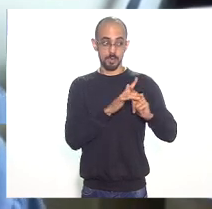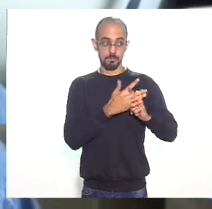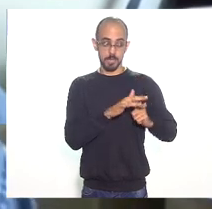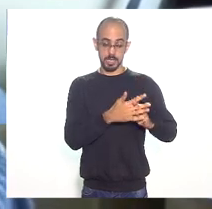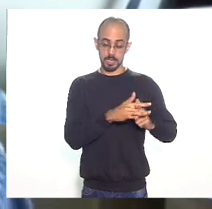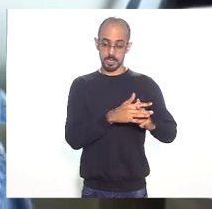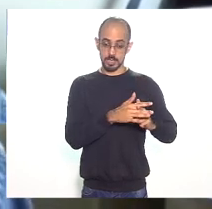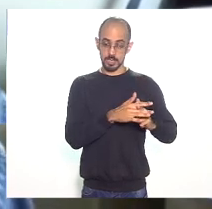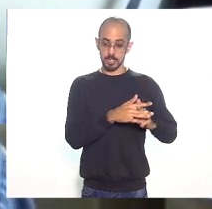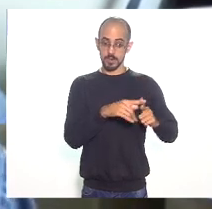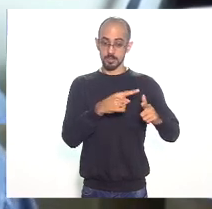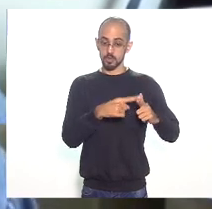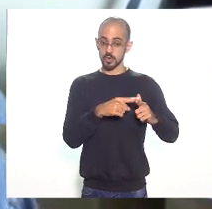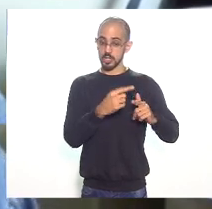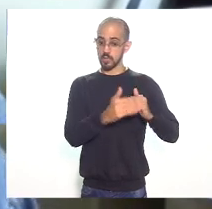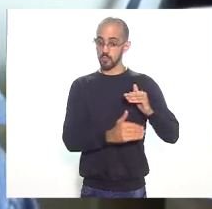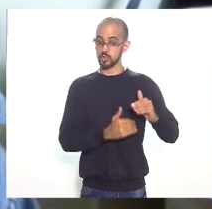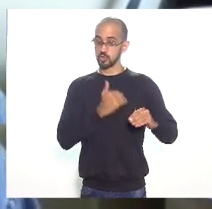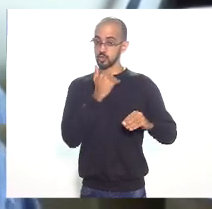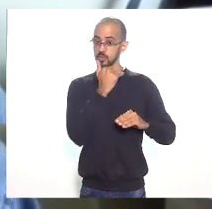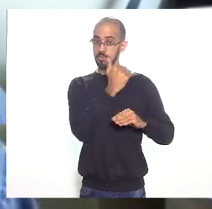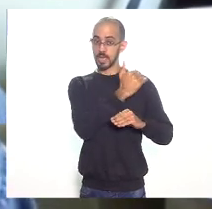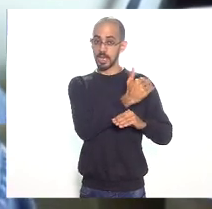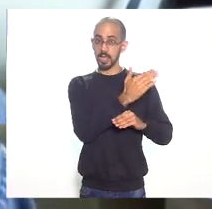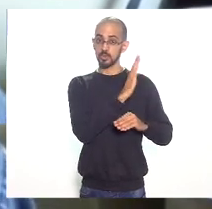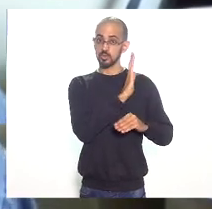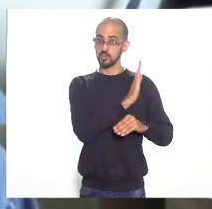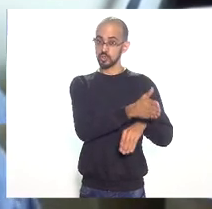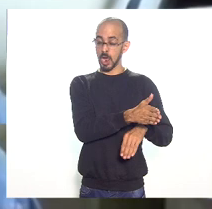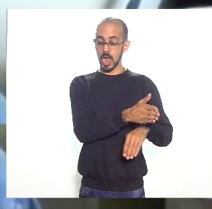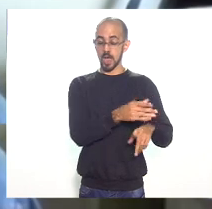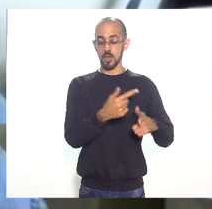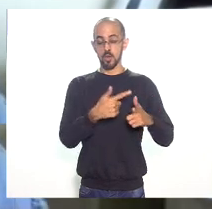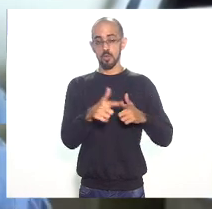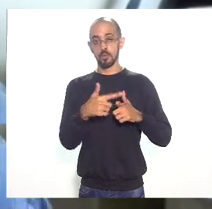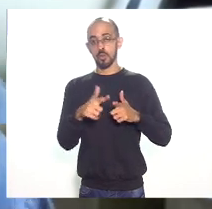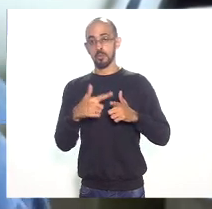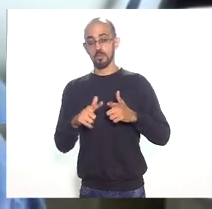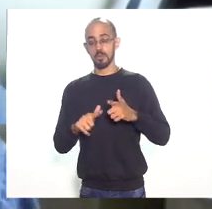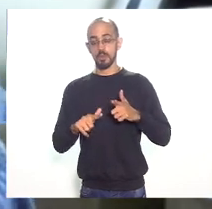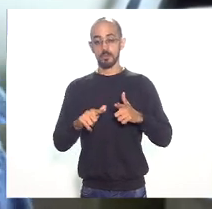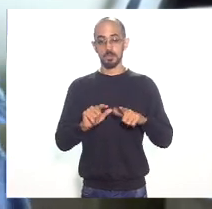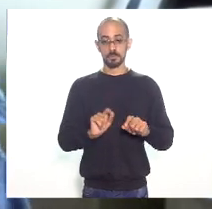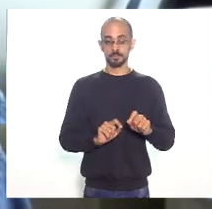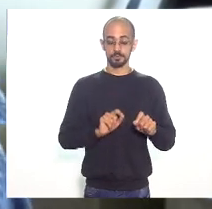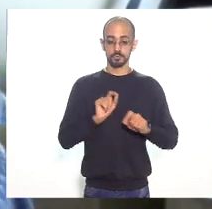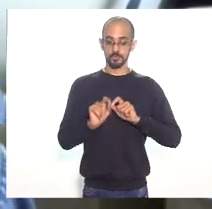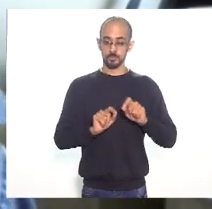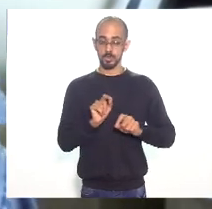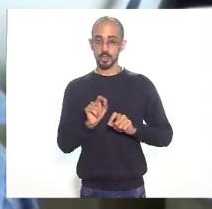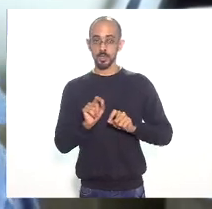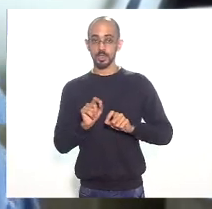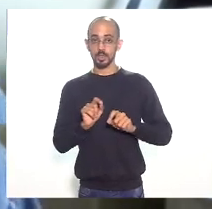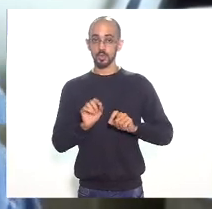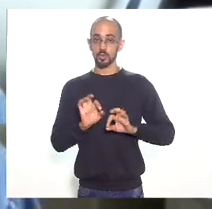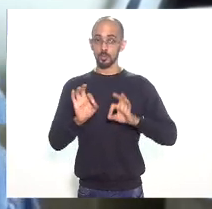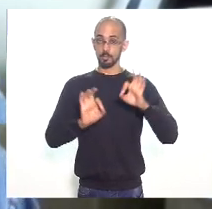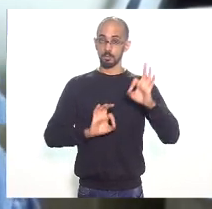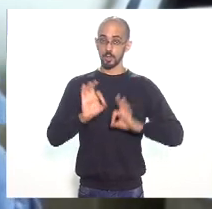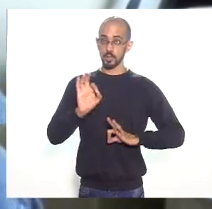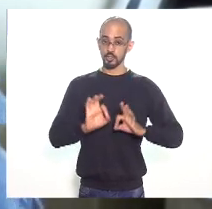Foi superada a questão de que um projeto do